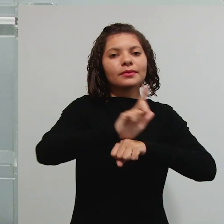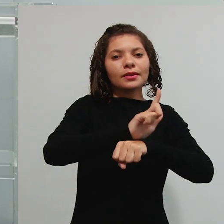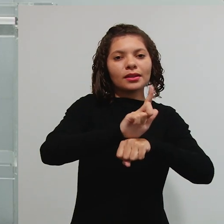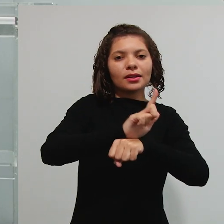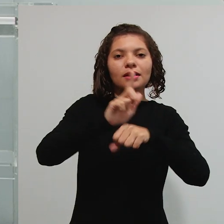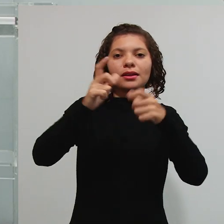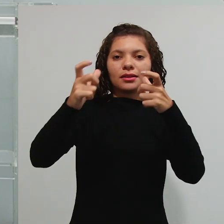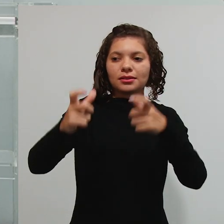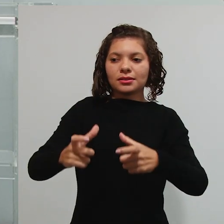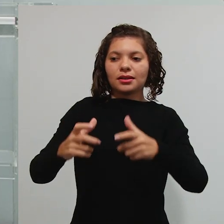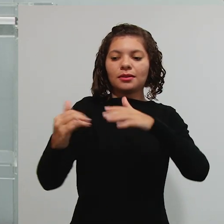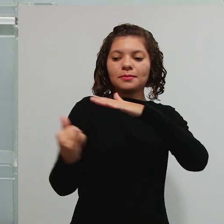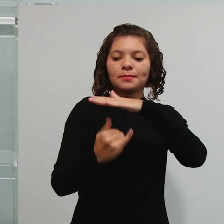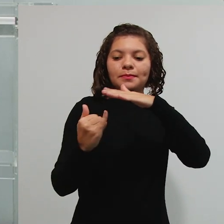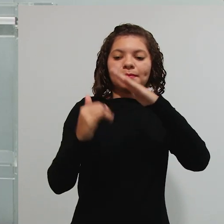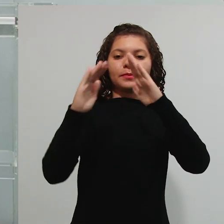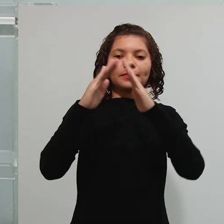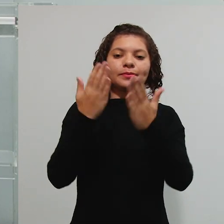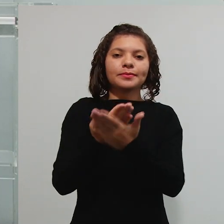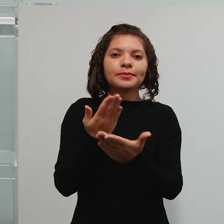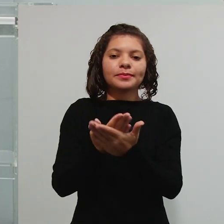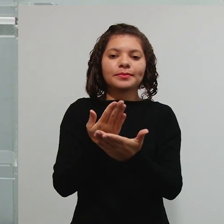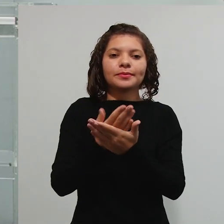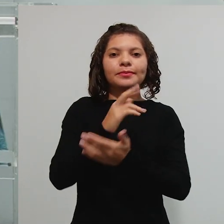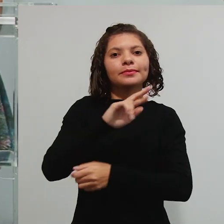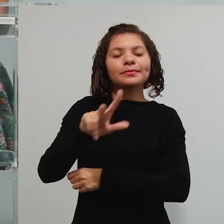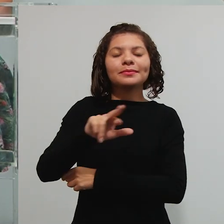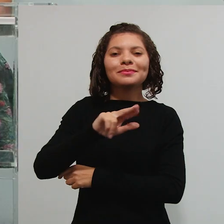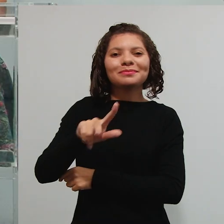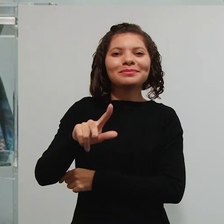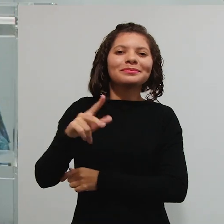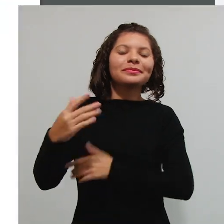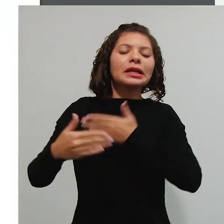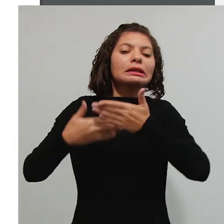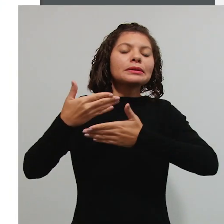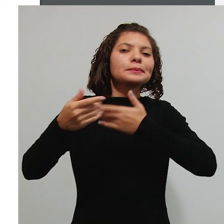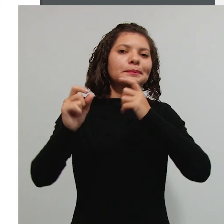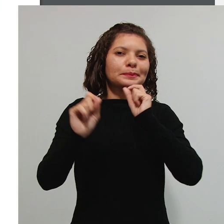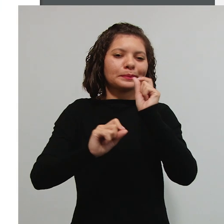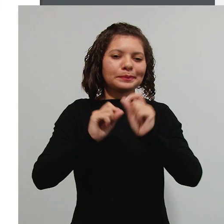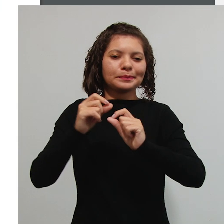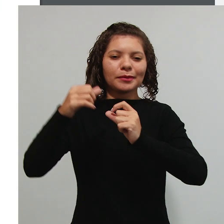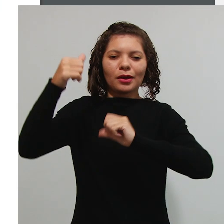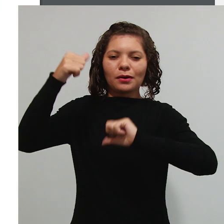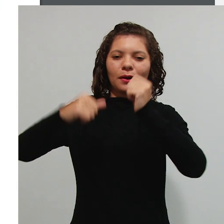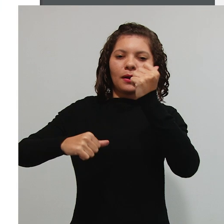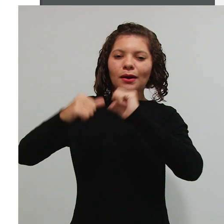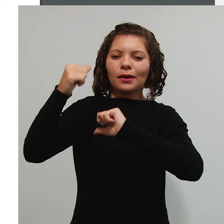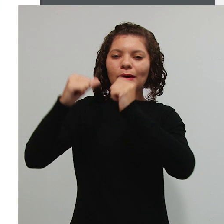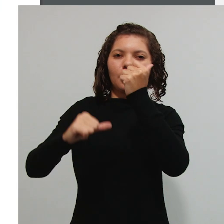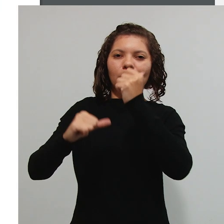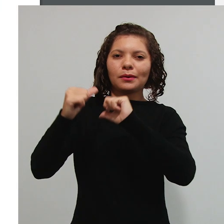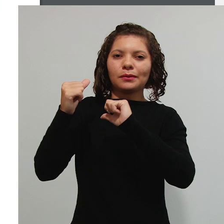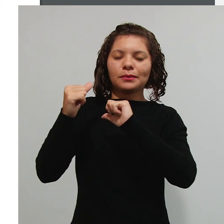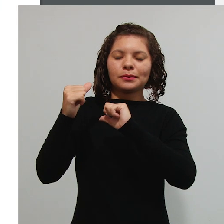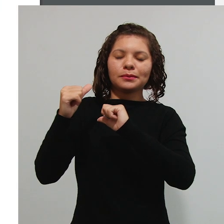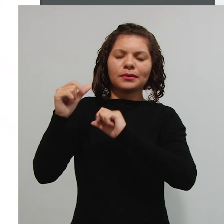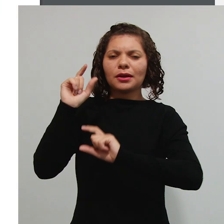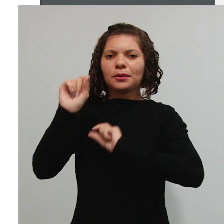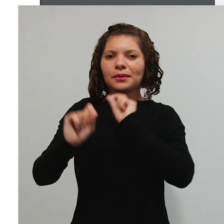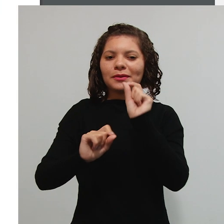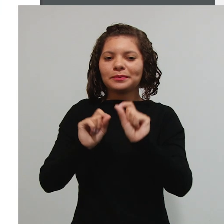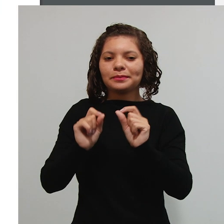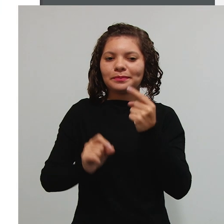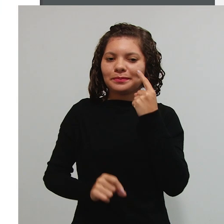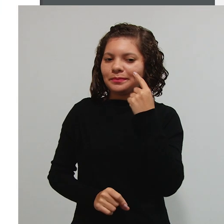gerenciamento de uma instituição escolar ou não escolar. Depois você tem a autoavaliação, que é um processo de